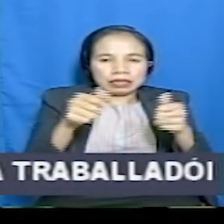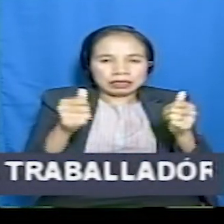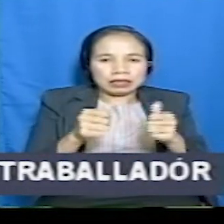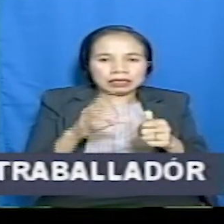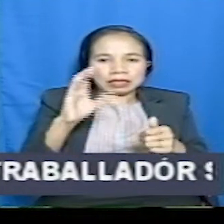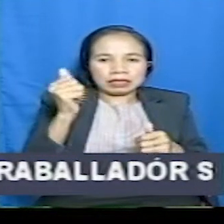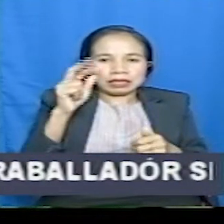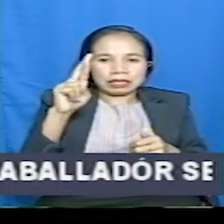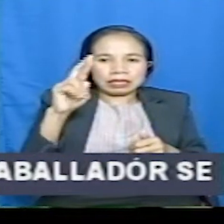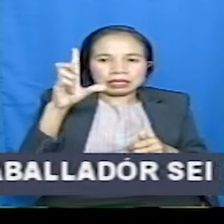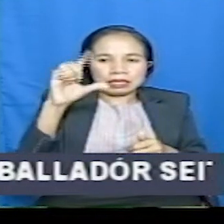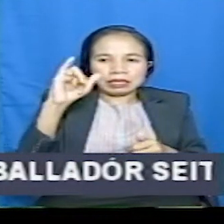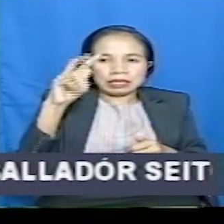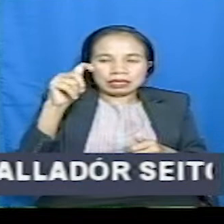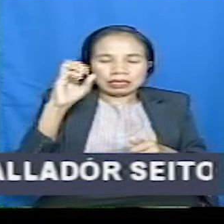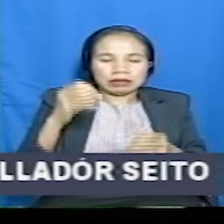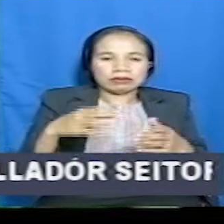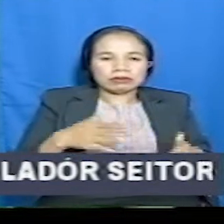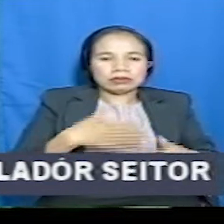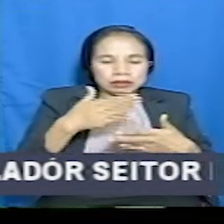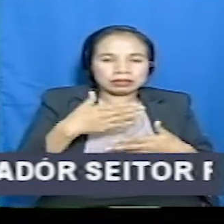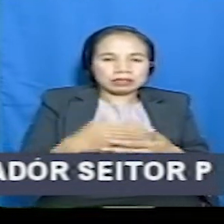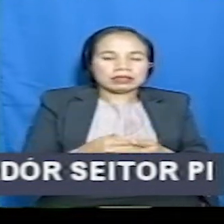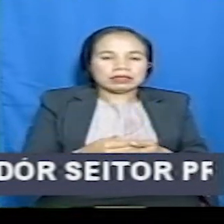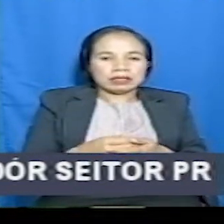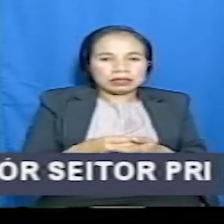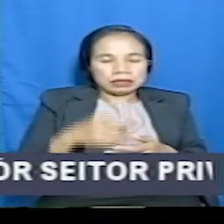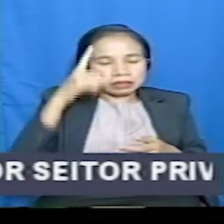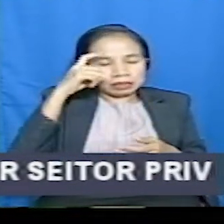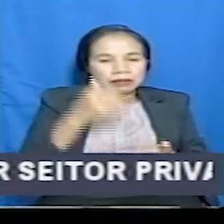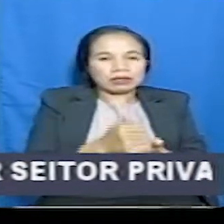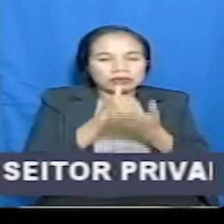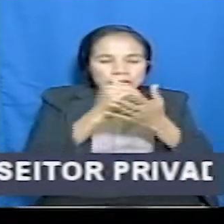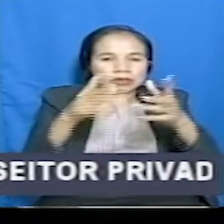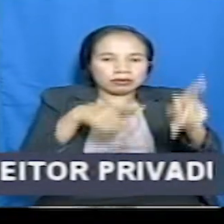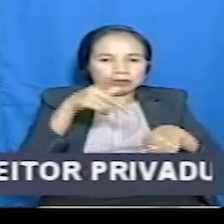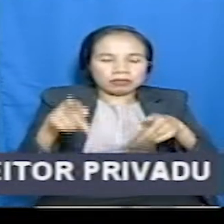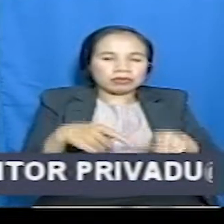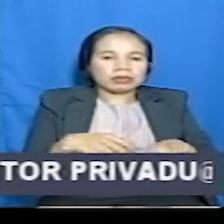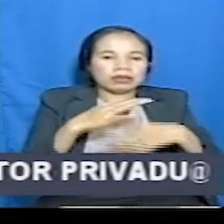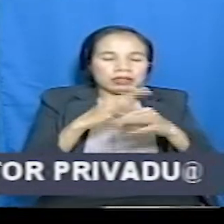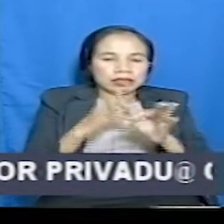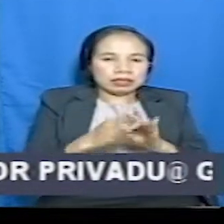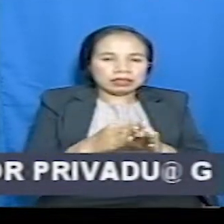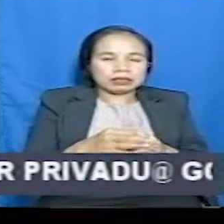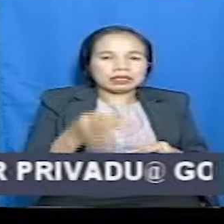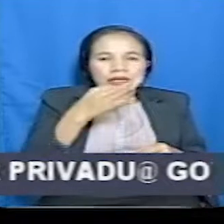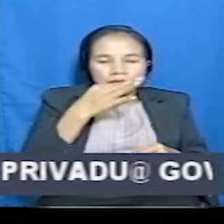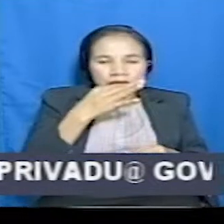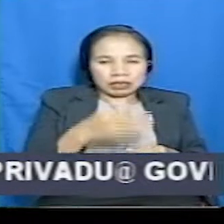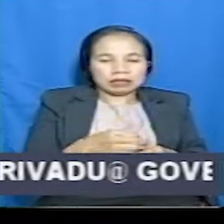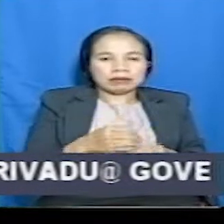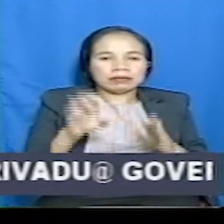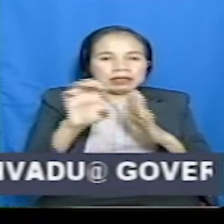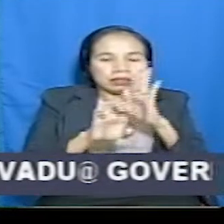Carlito Saber Sentex Solop, o distribuição produto Cesta Básica, tamba apoio ona comunidade hodi recupera sirene necessidade ba aihan durante